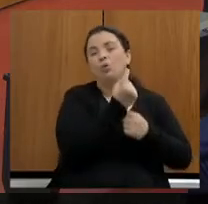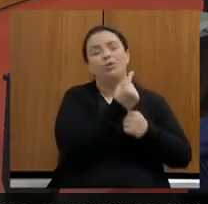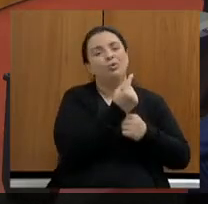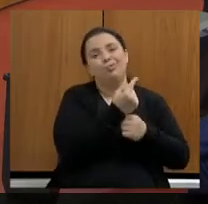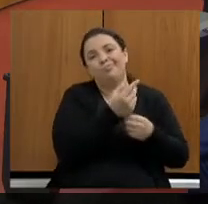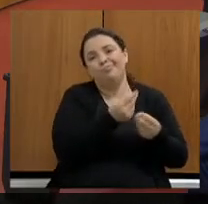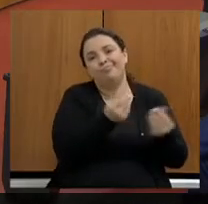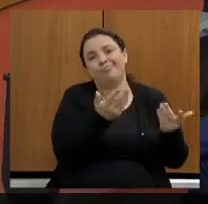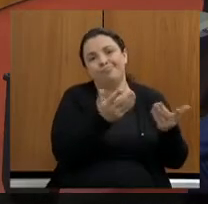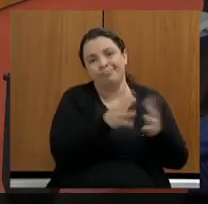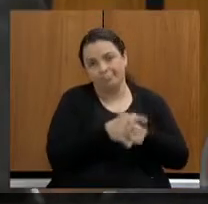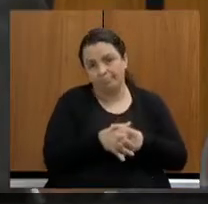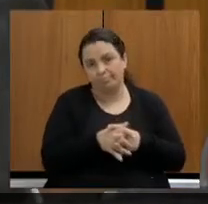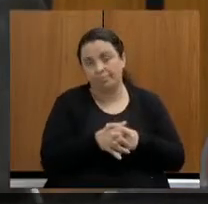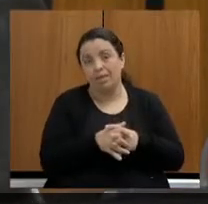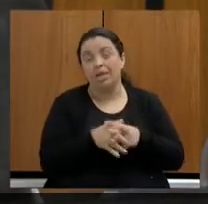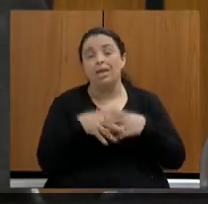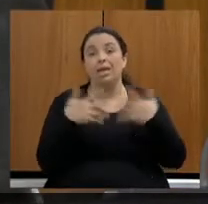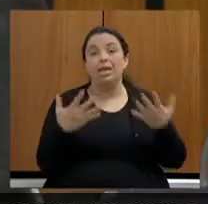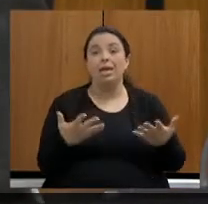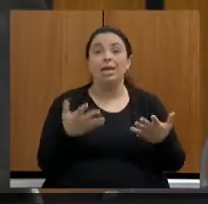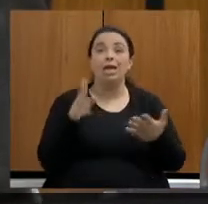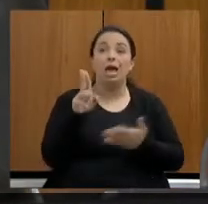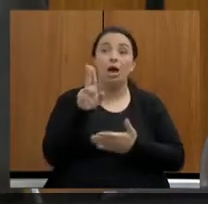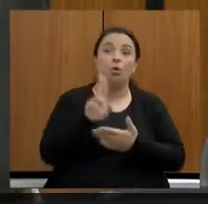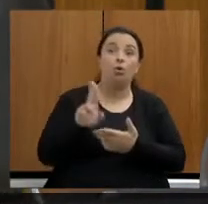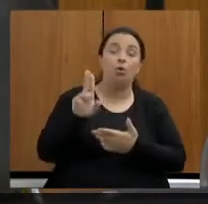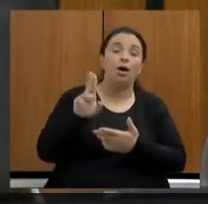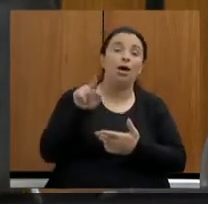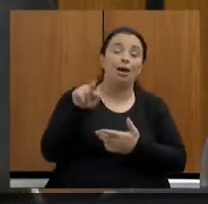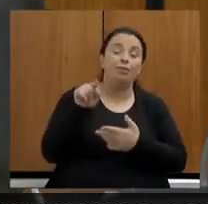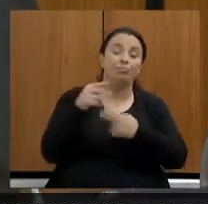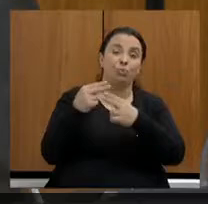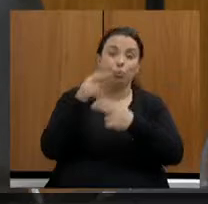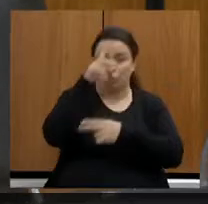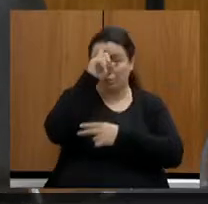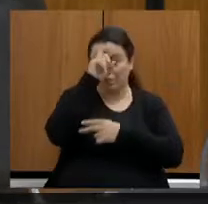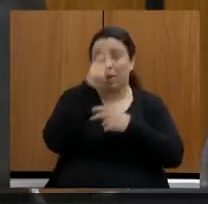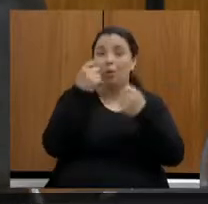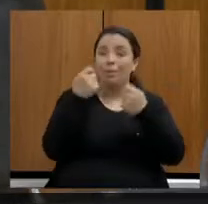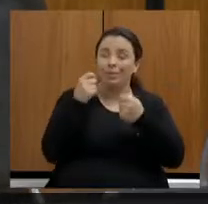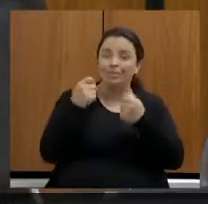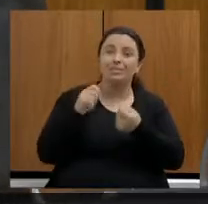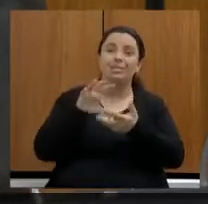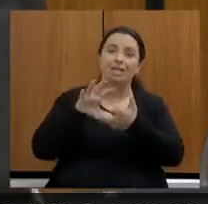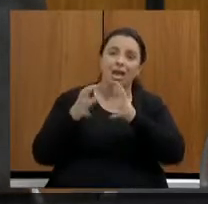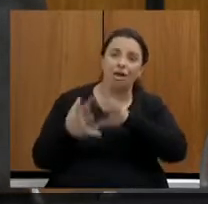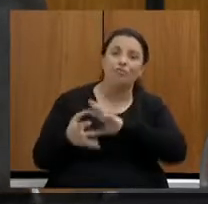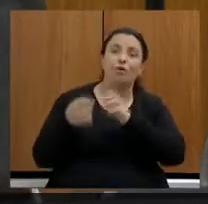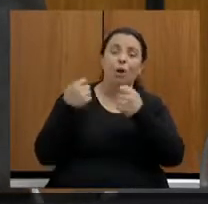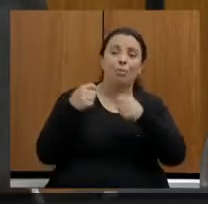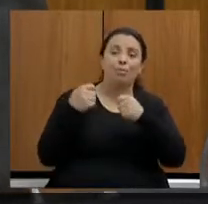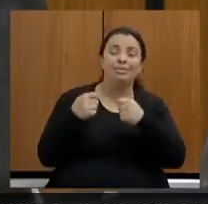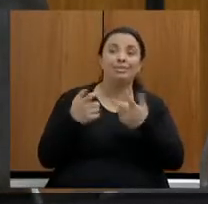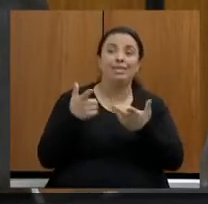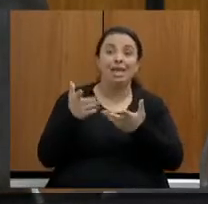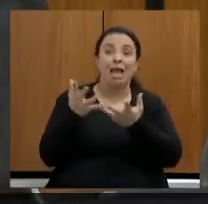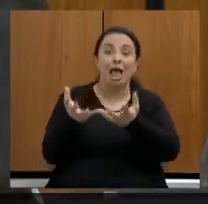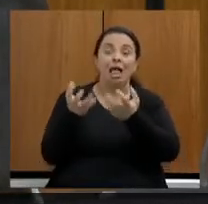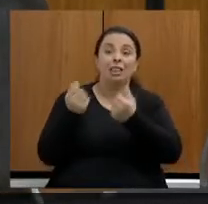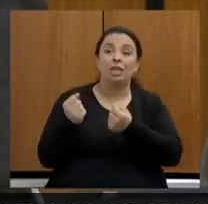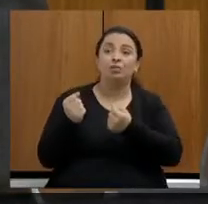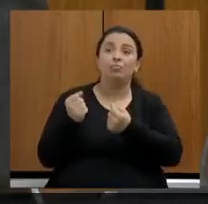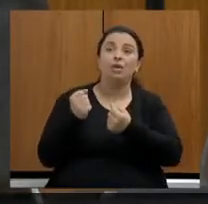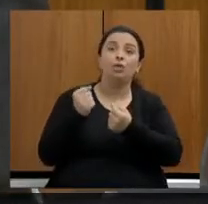seu Hospital Universitário do pronto socorro do seu Hospital Universitário que atende todo o norte de Minas eu já tivemos o